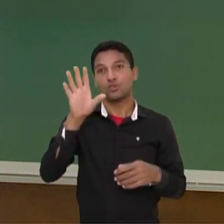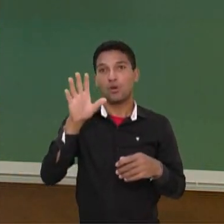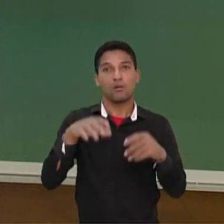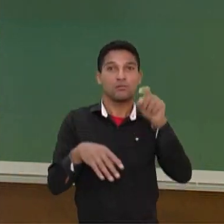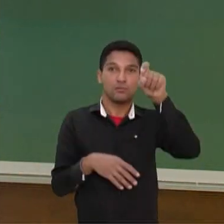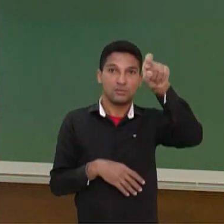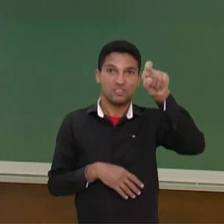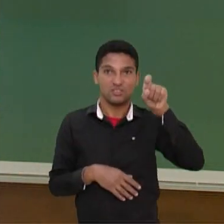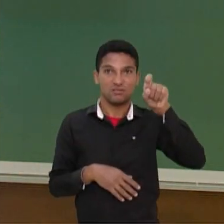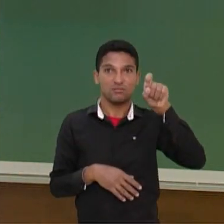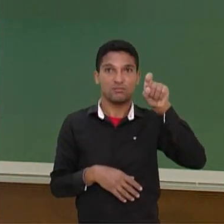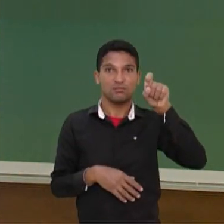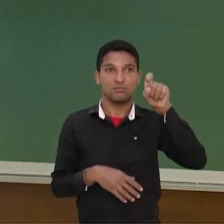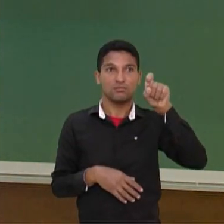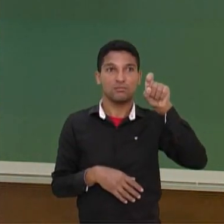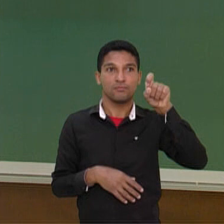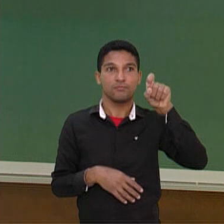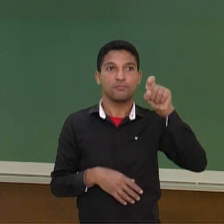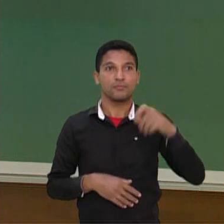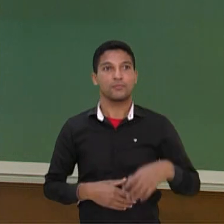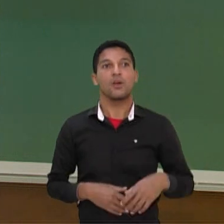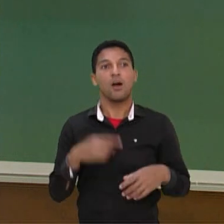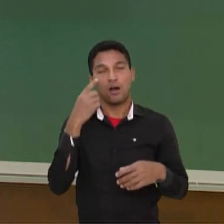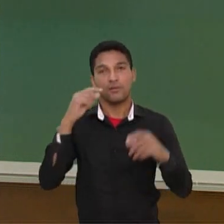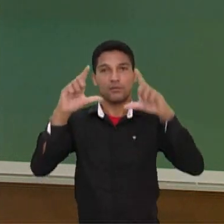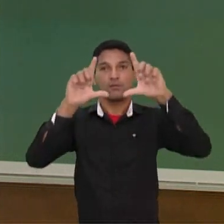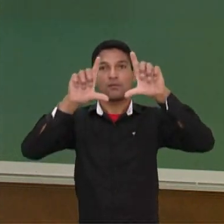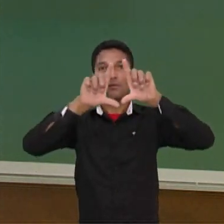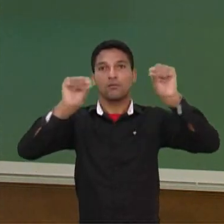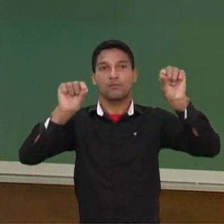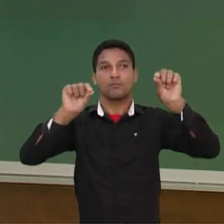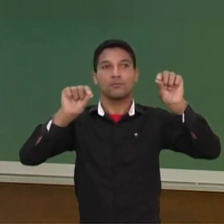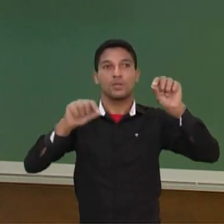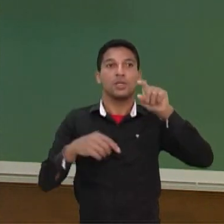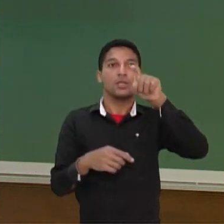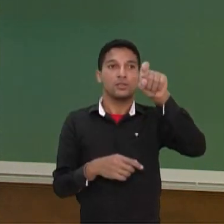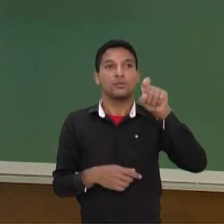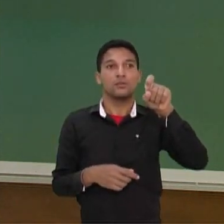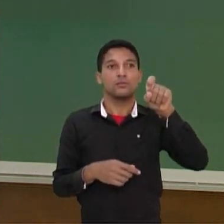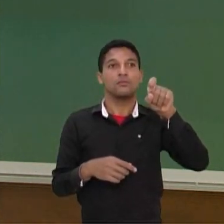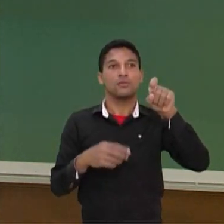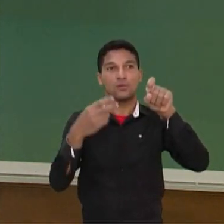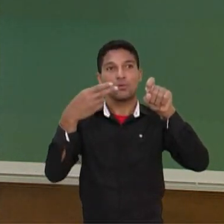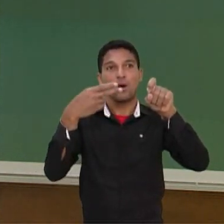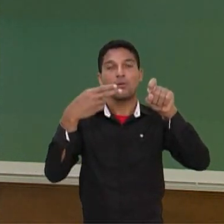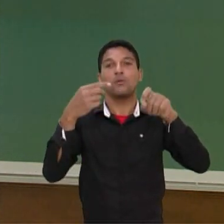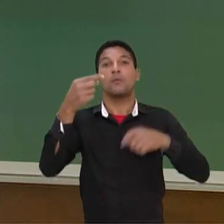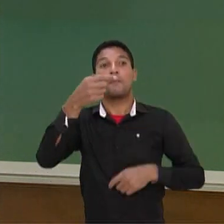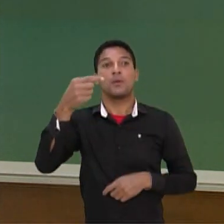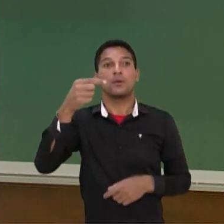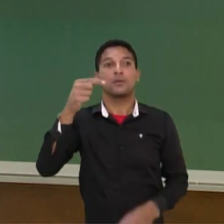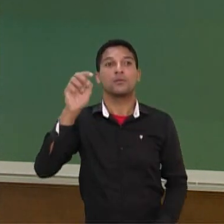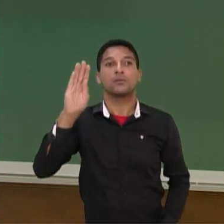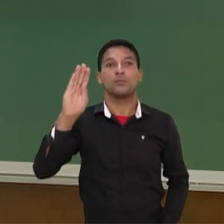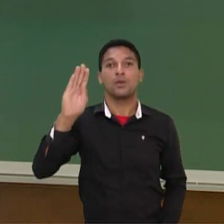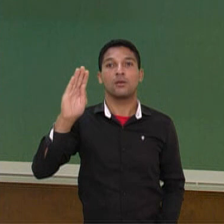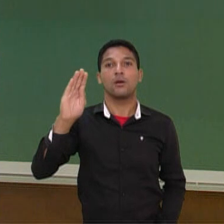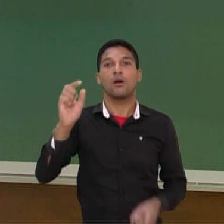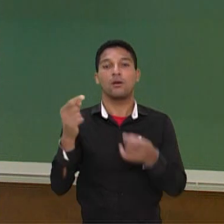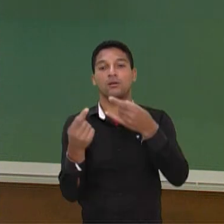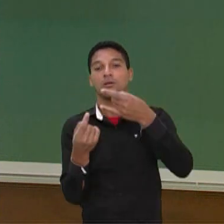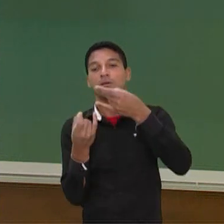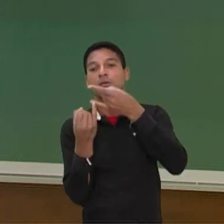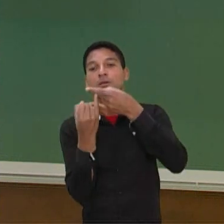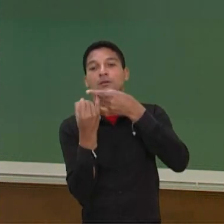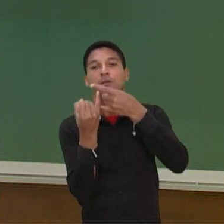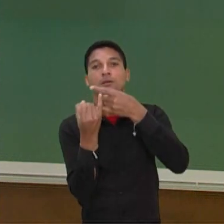X igual menos B mais ou menos a raiz de delta sobre 2A. E esse delta que está aqui é o B ao quadrado menos 4AC, né? É o